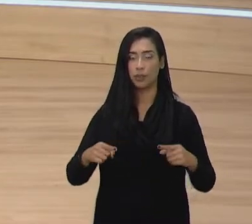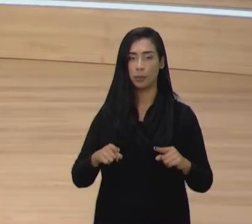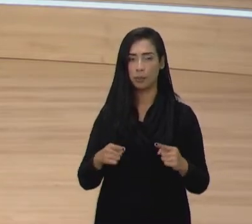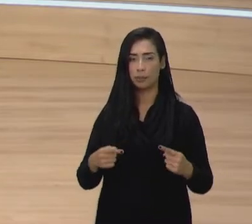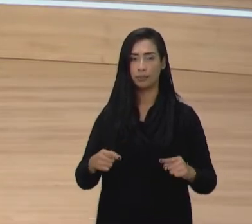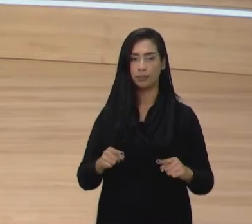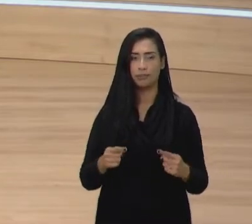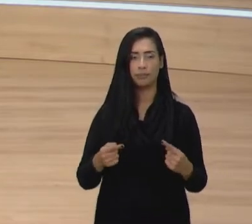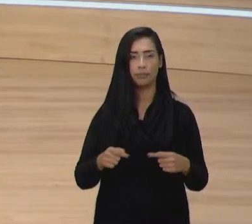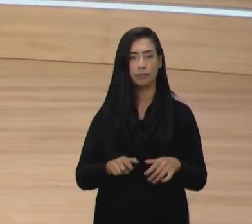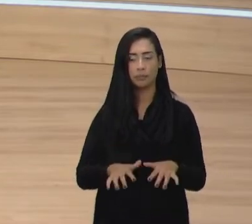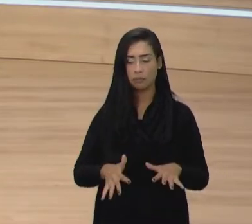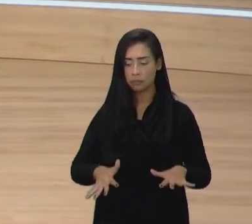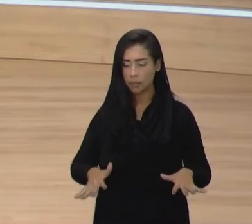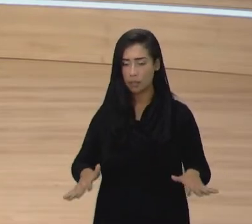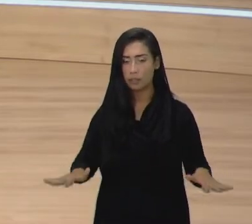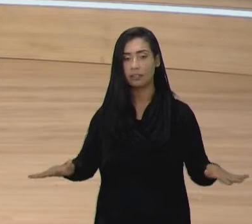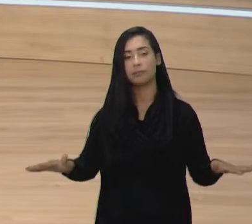Foi.